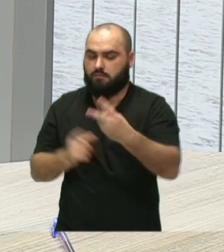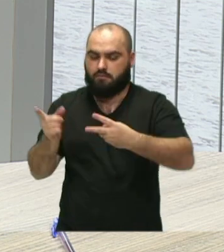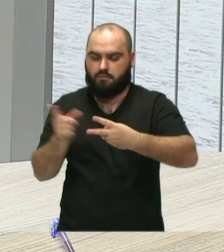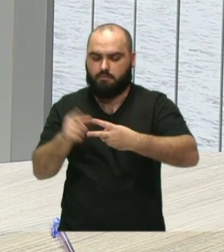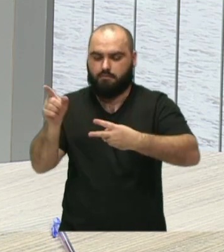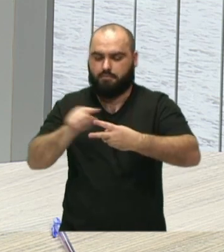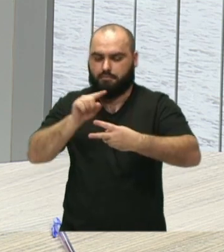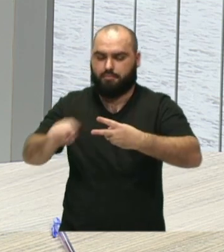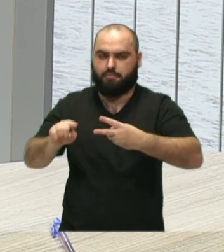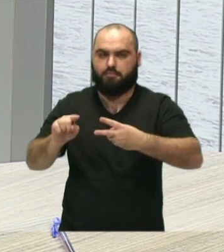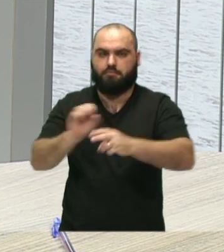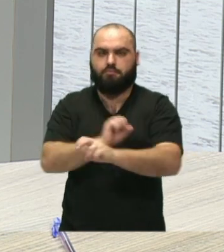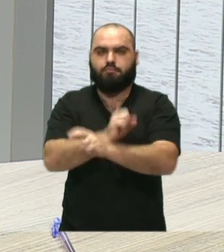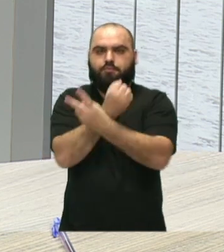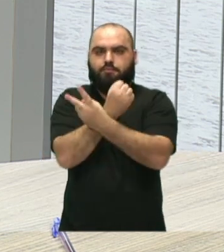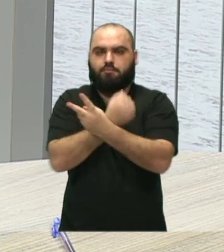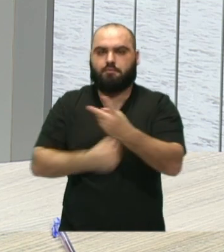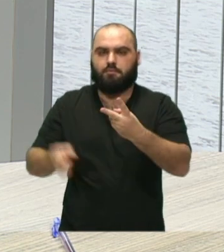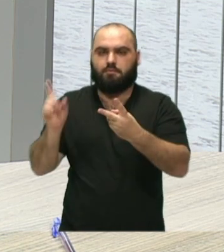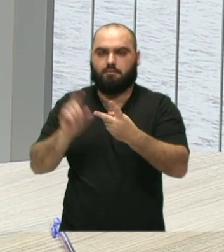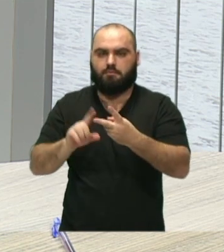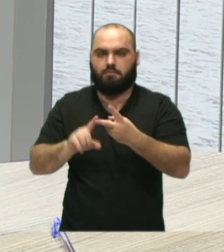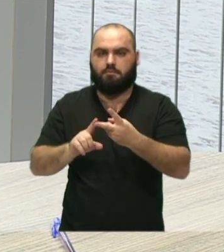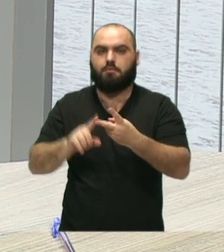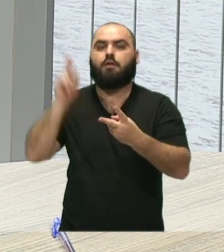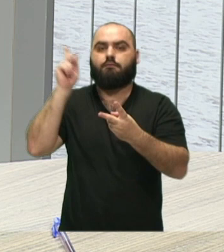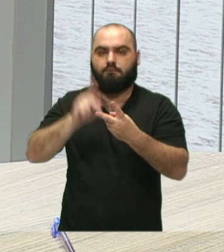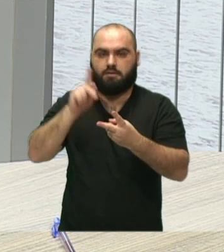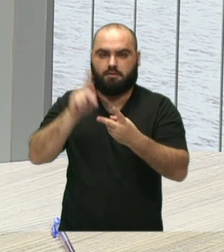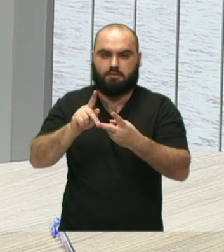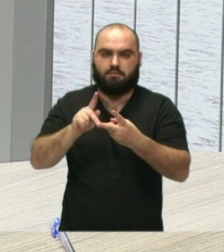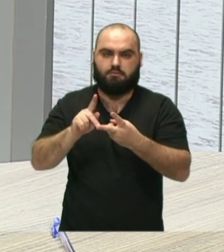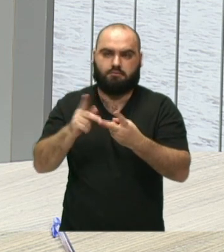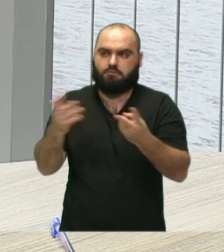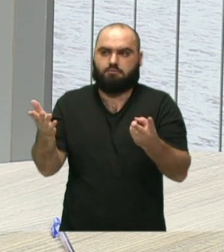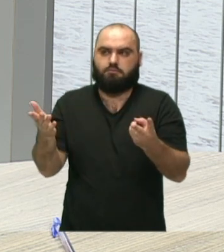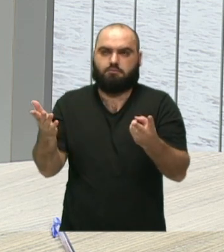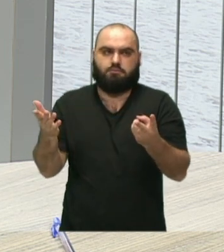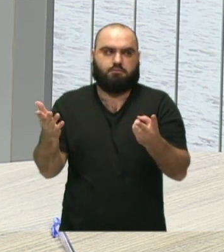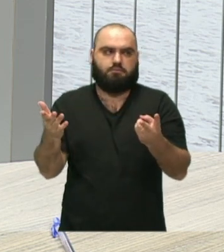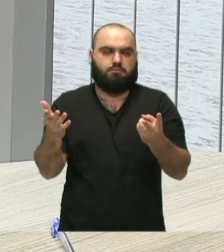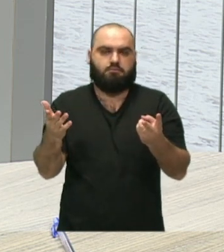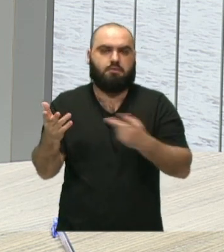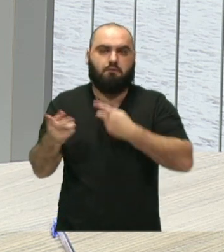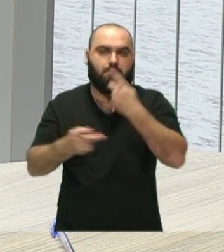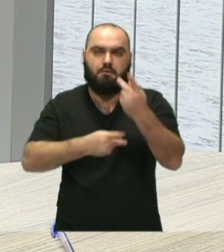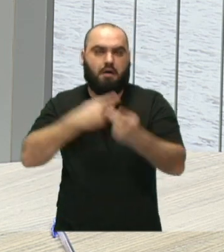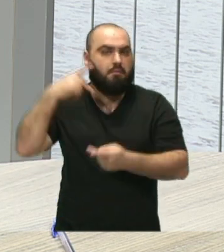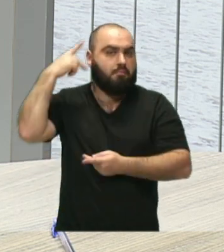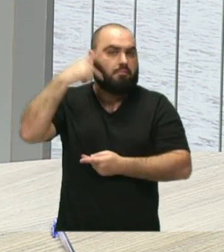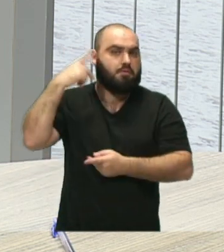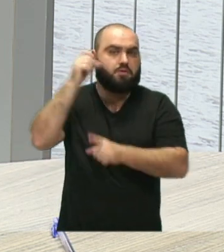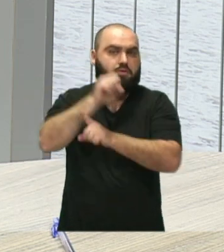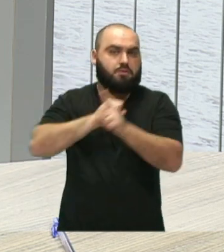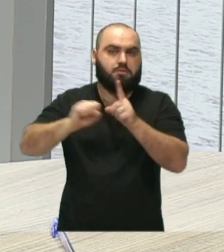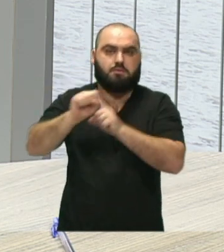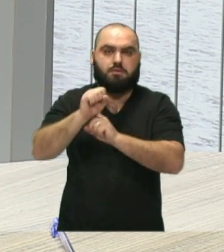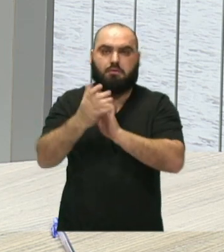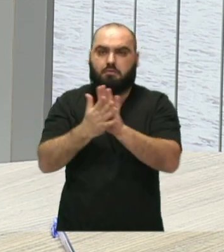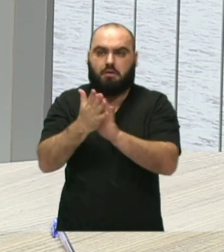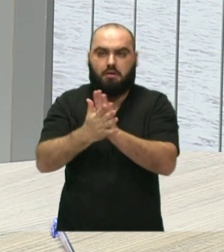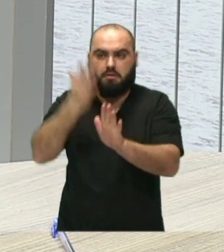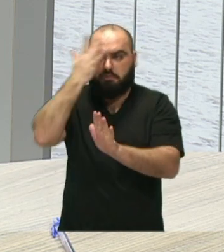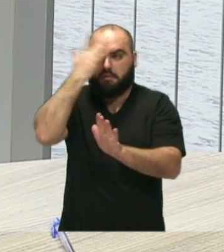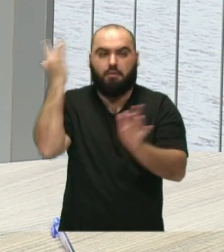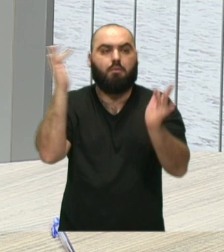a escravatura e o outro que faz aquele ato como sendo verdadeiro, é quase um deboche. Não prevê nenhuma política social para a integração daquelas